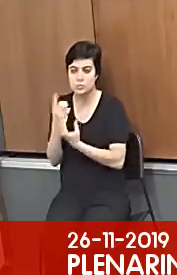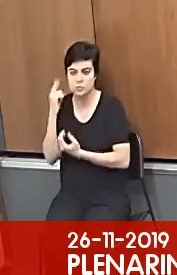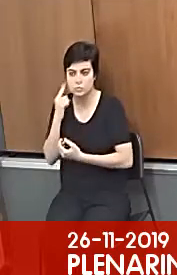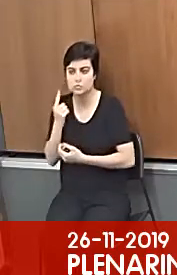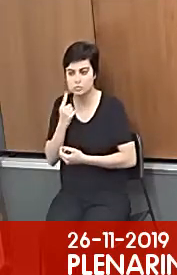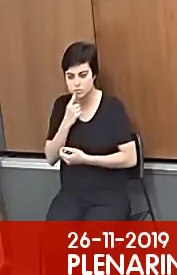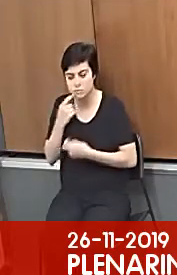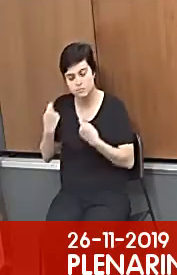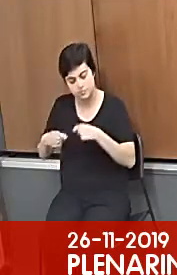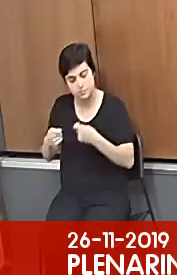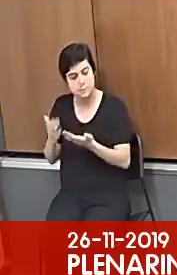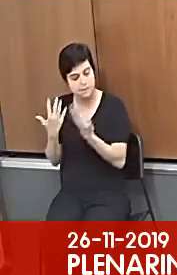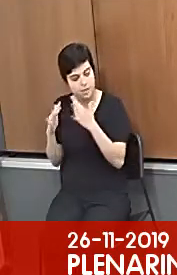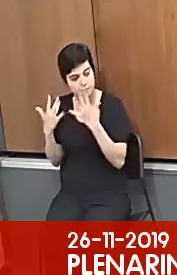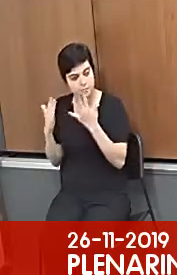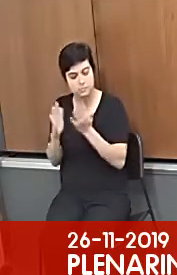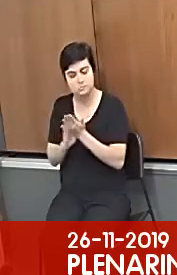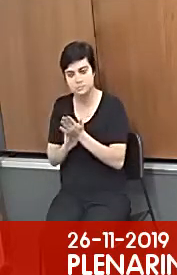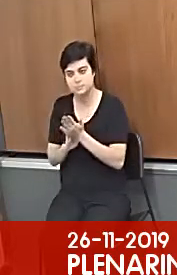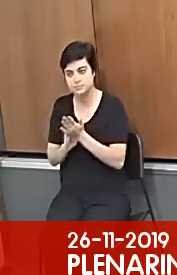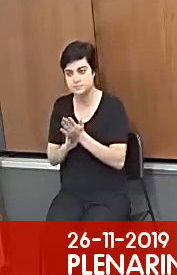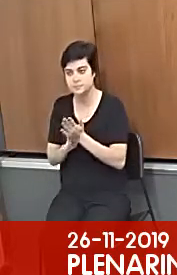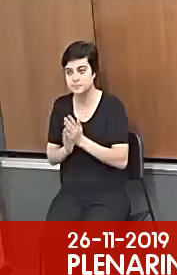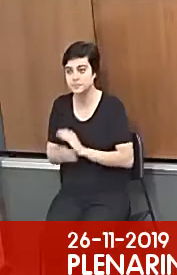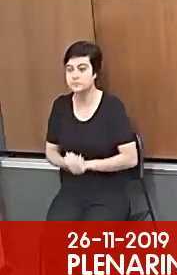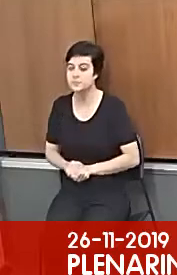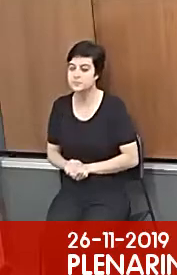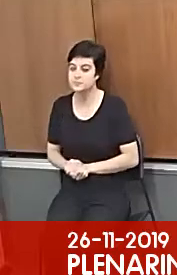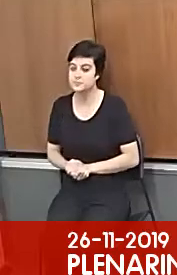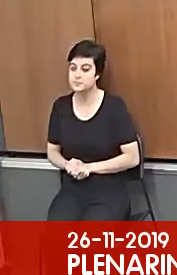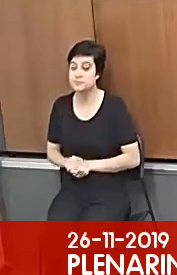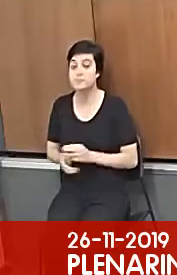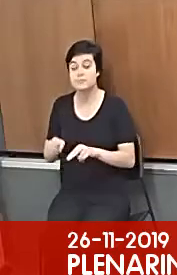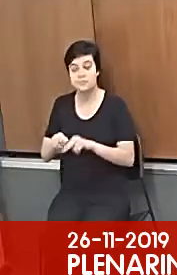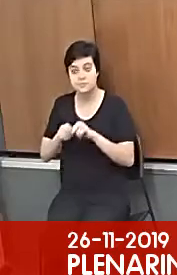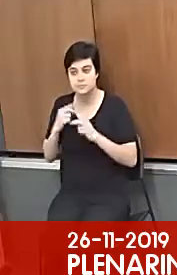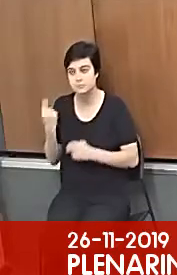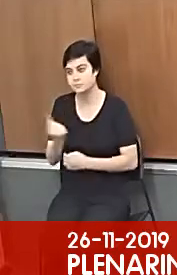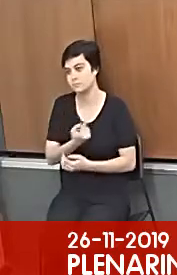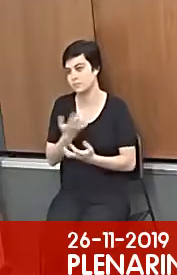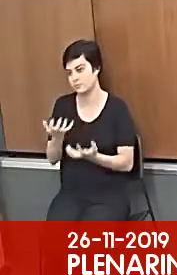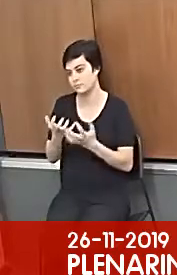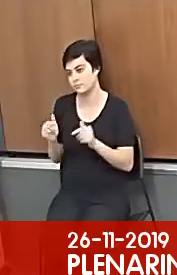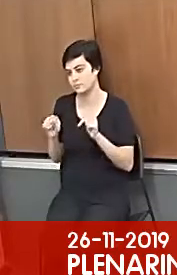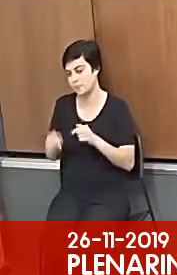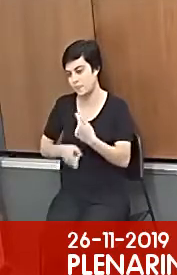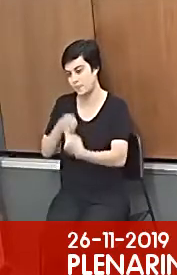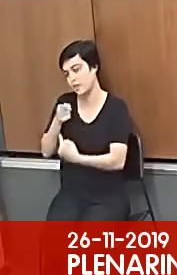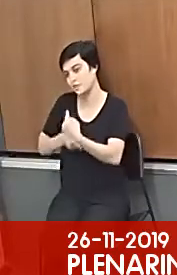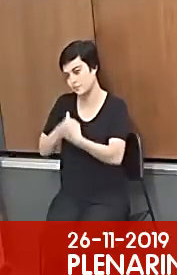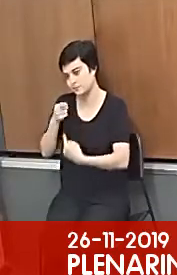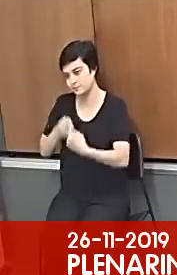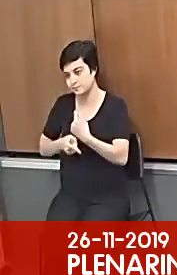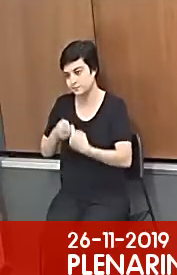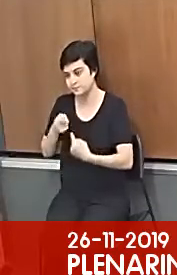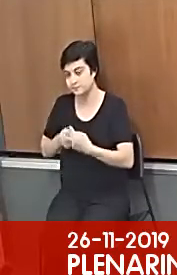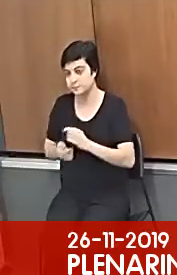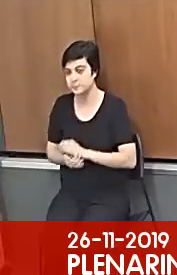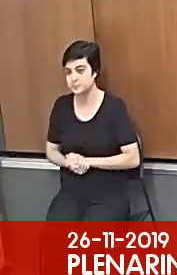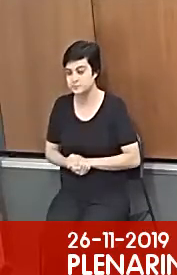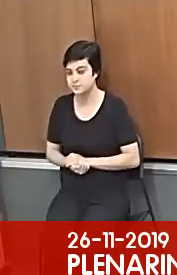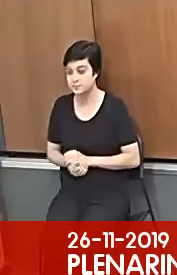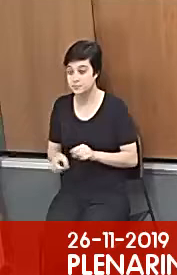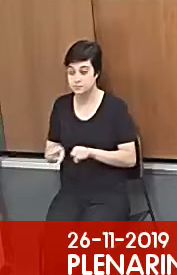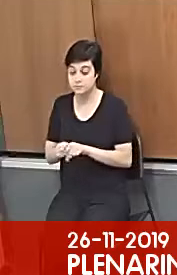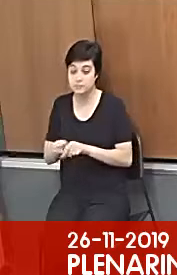Parabéns, Crislaine. Com certeza, professor Marcelo, é isso que nós almejamos aqui, nesse nosso debate. Deputado Zé Guilherme, queria registrar, sim,